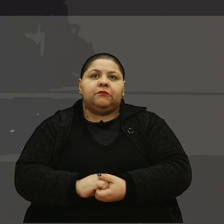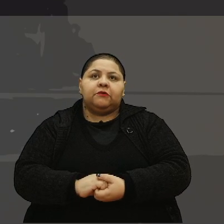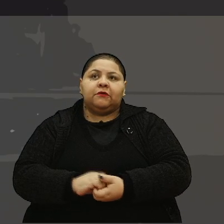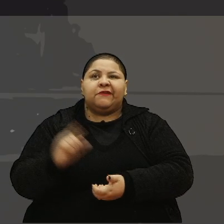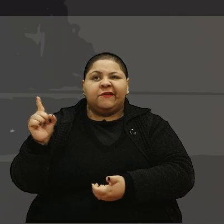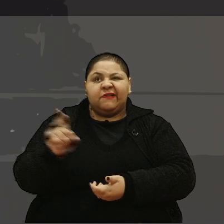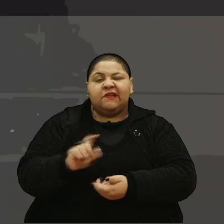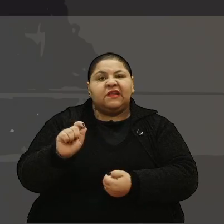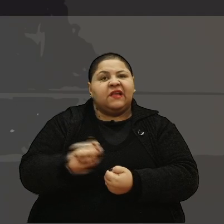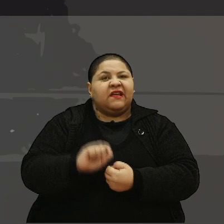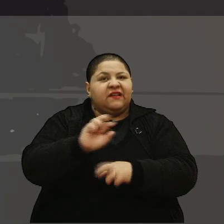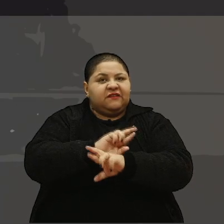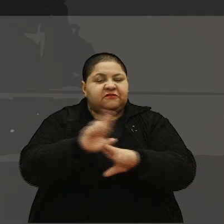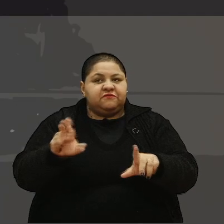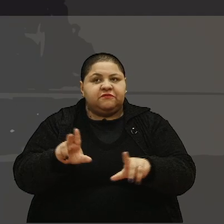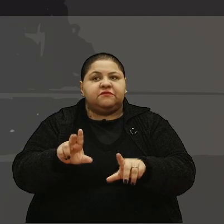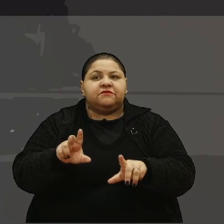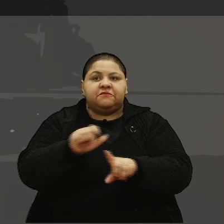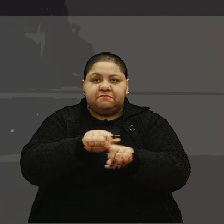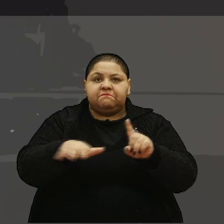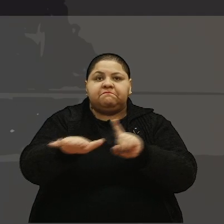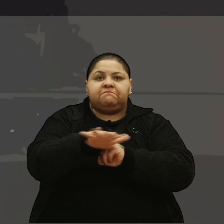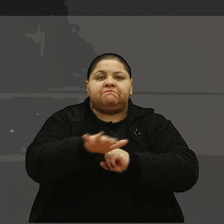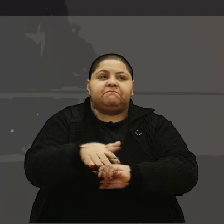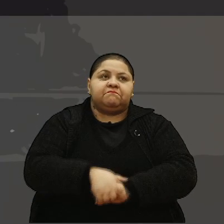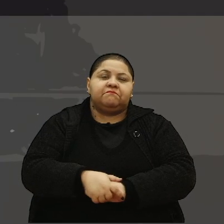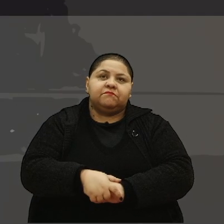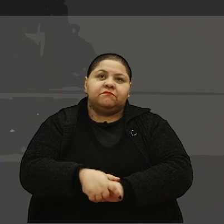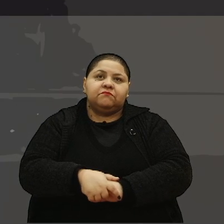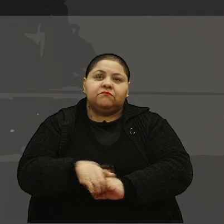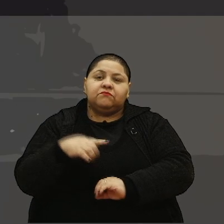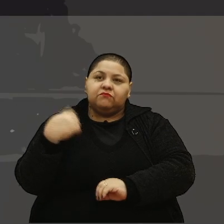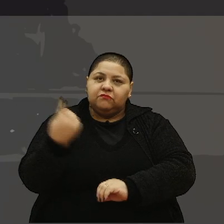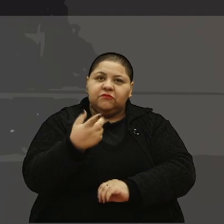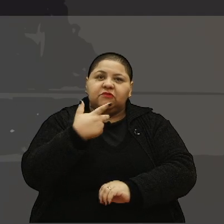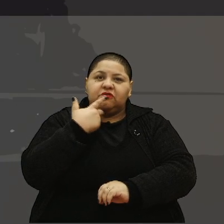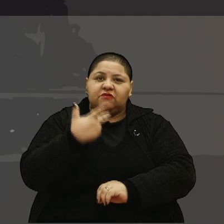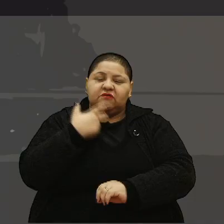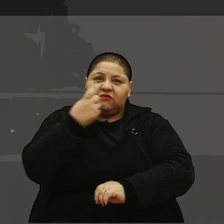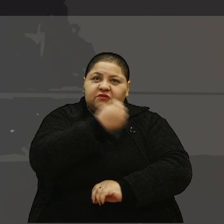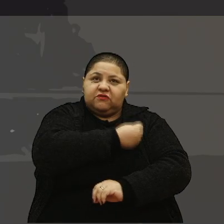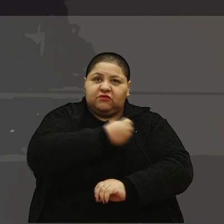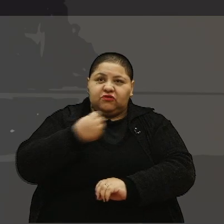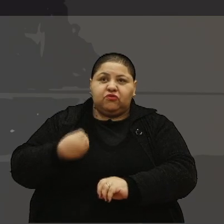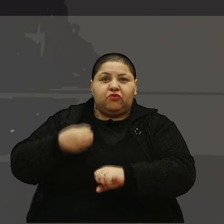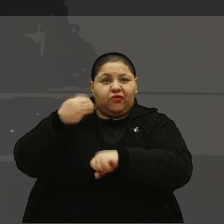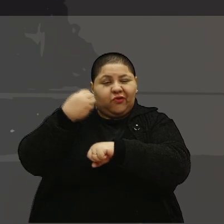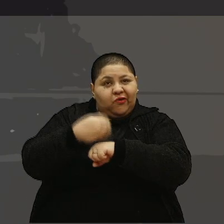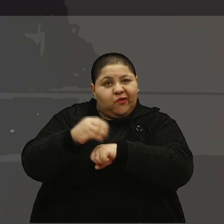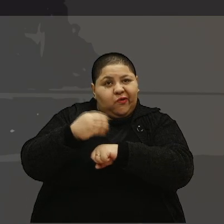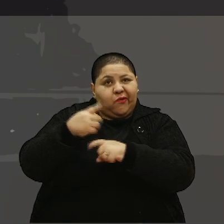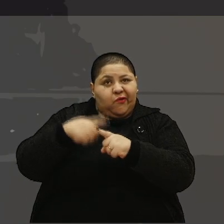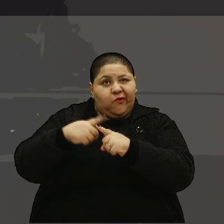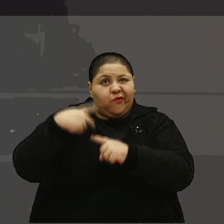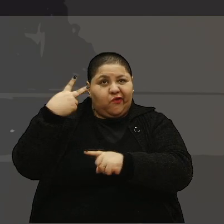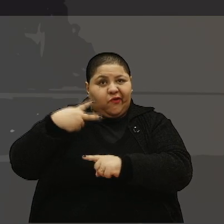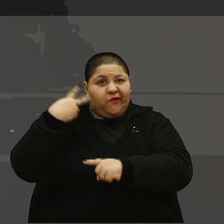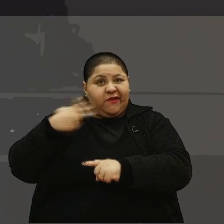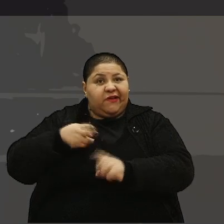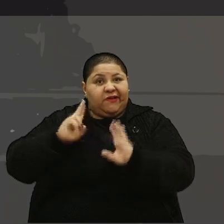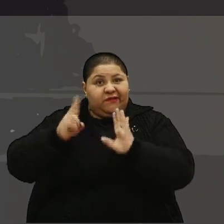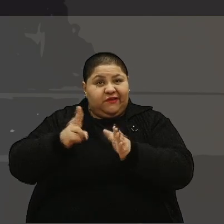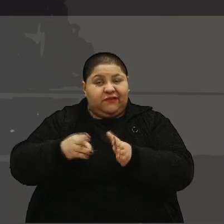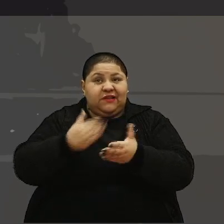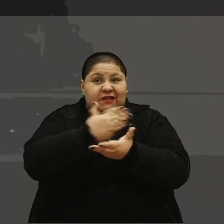fato, fazendo a diferença, sim, na sociedade. Inclusive, eu quero citar aqui o número da indicação, porque esse vereador aqui sempre frisa que